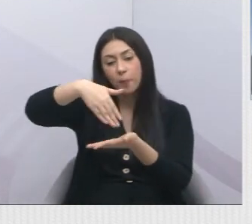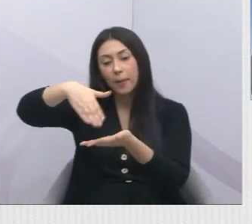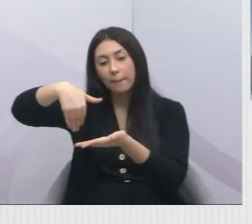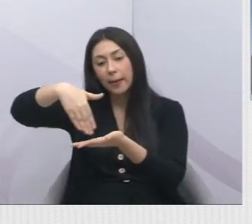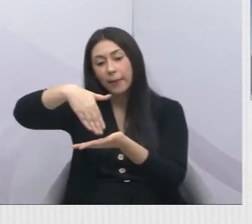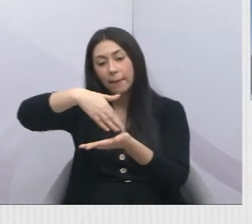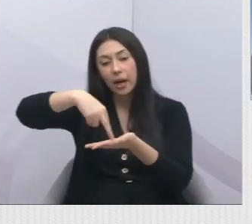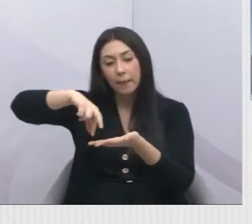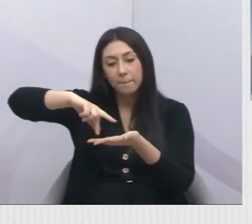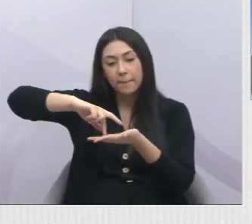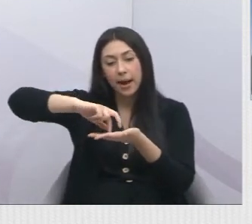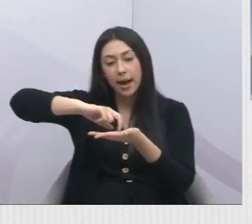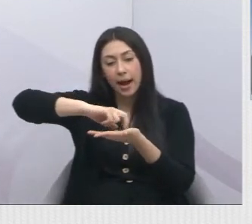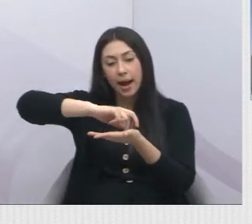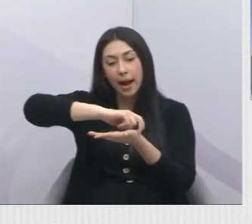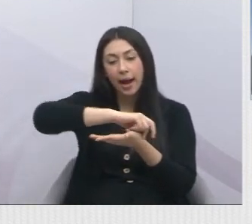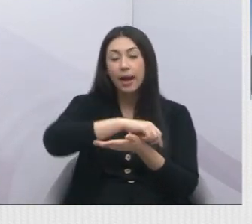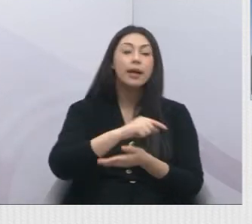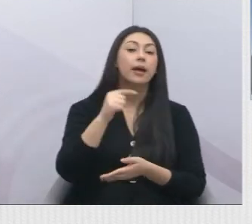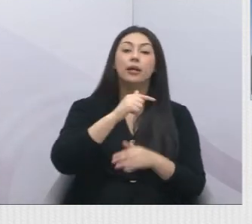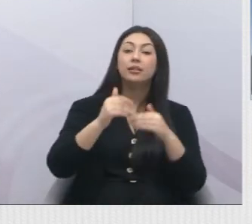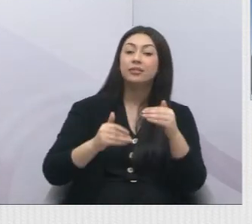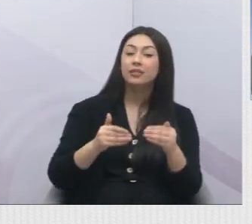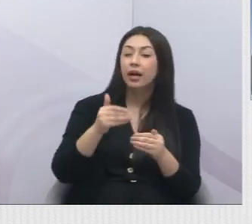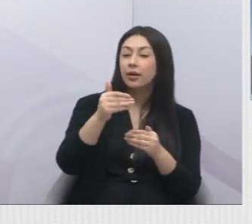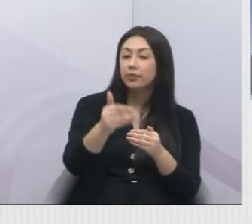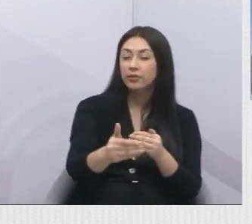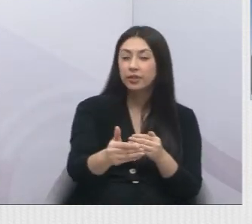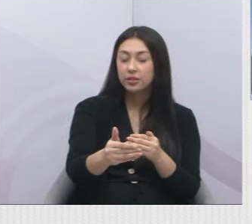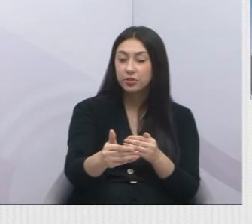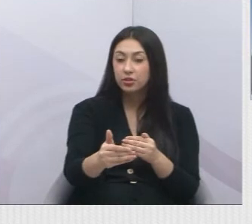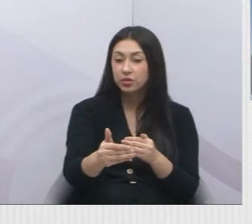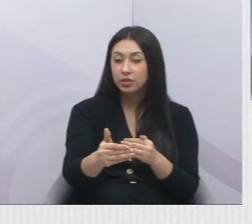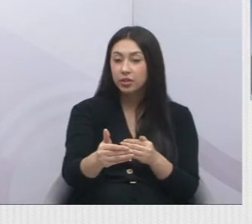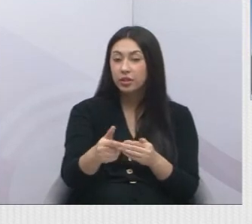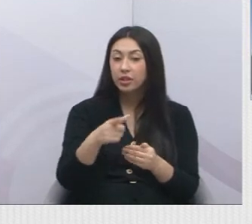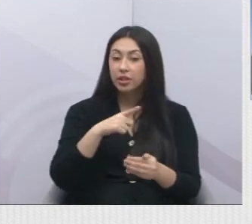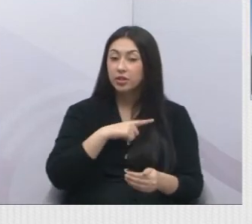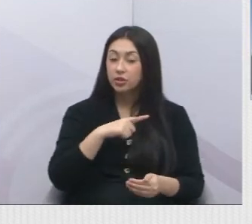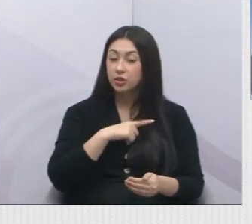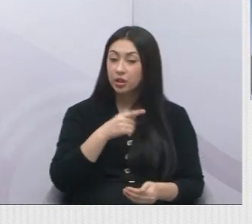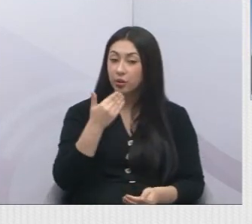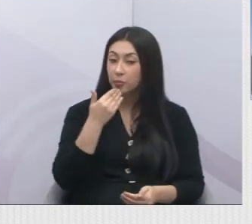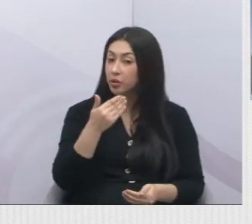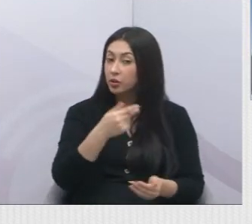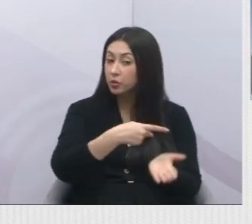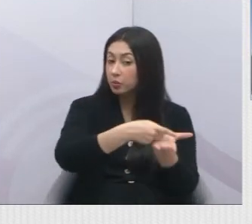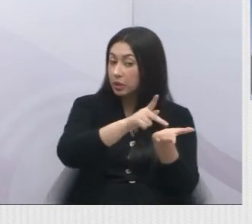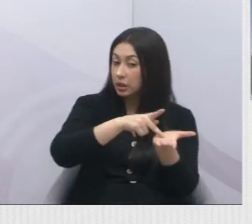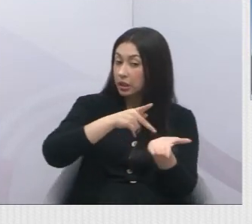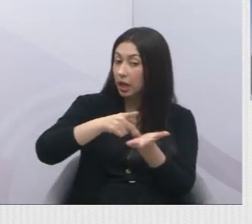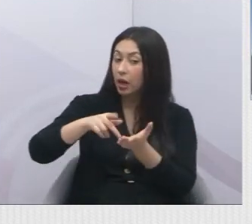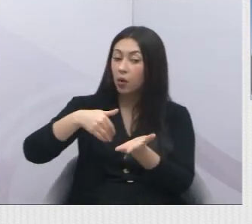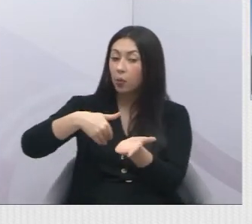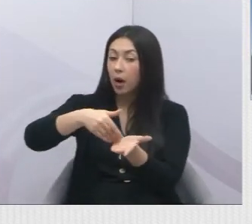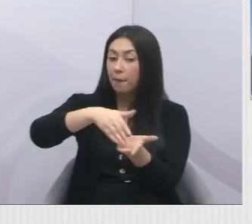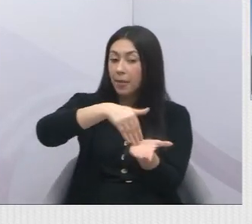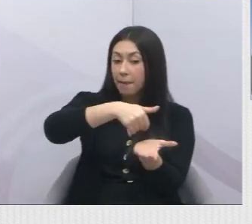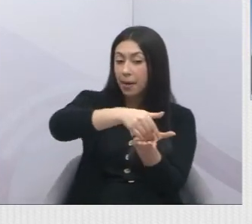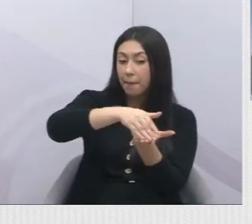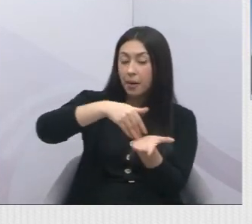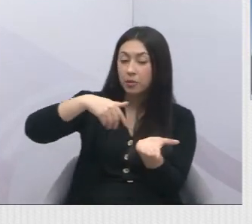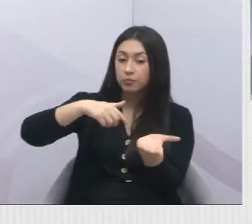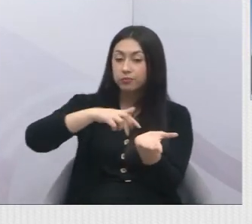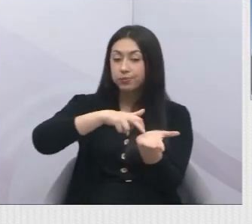Filho. E ali de frente, aquele local, bem antes de abrir a rua, nós já tínhamos solicitado uma faixa de pedestre. E